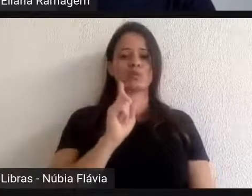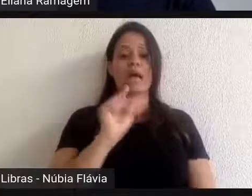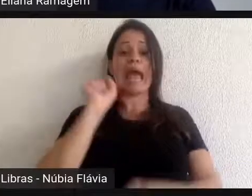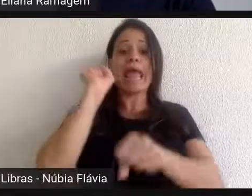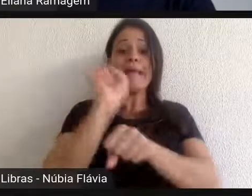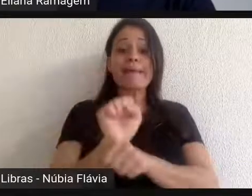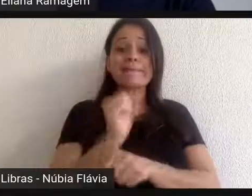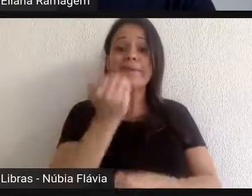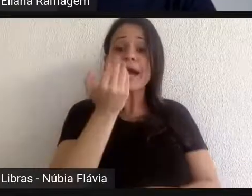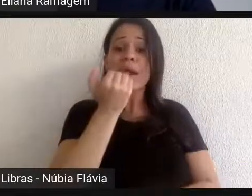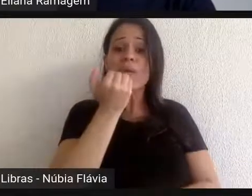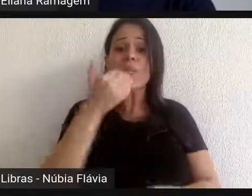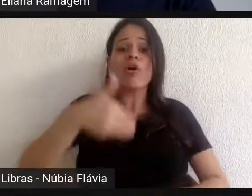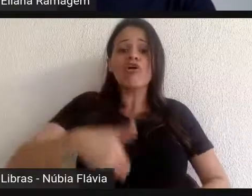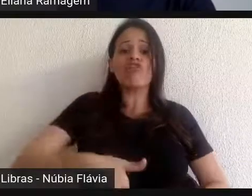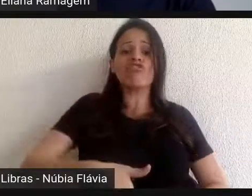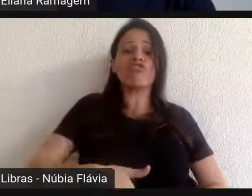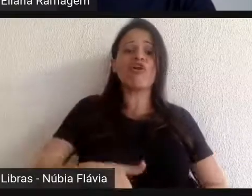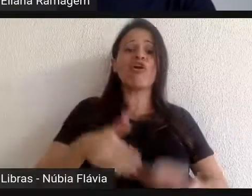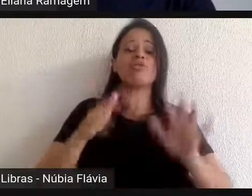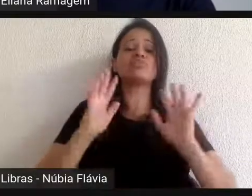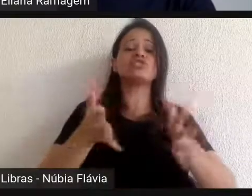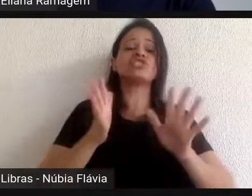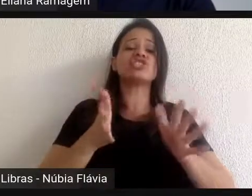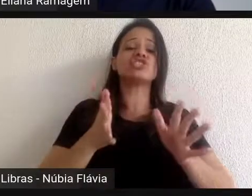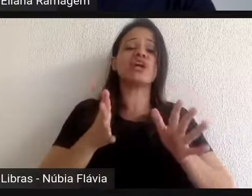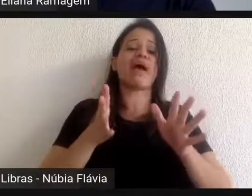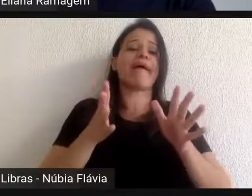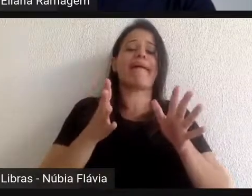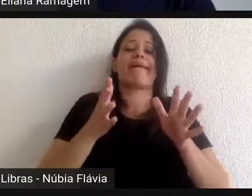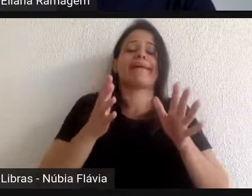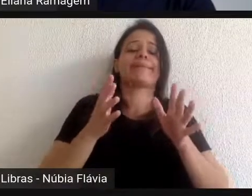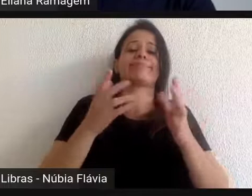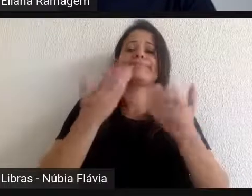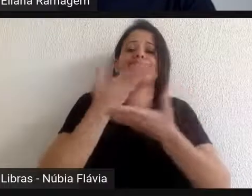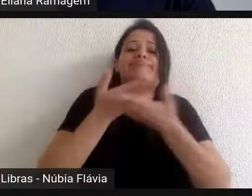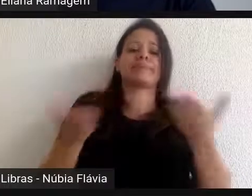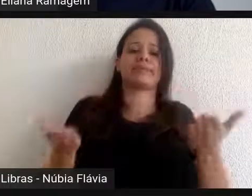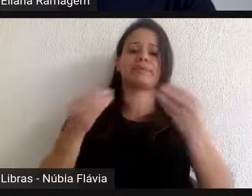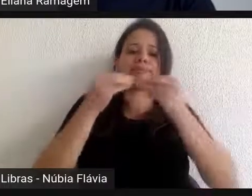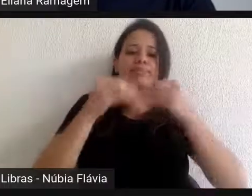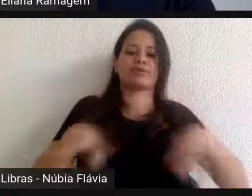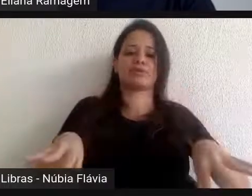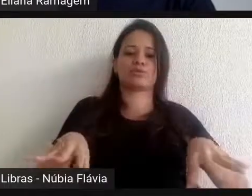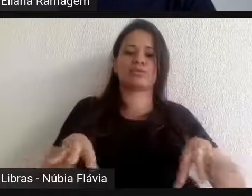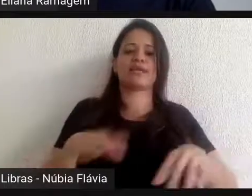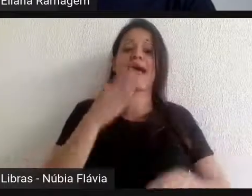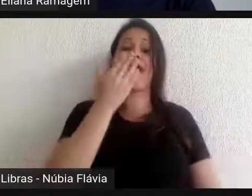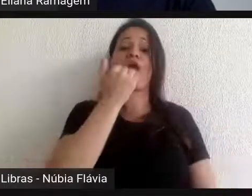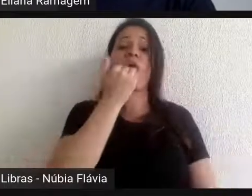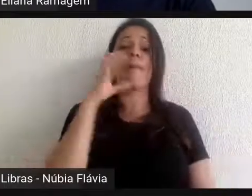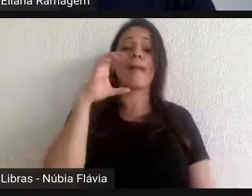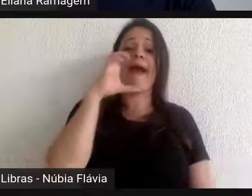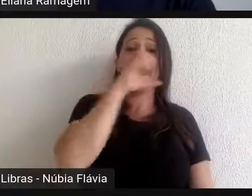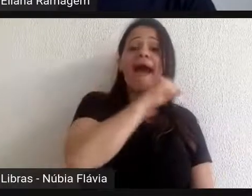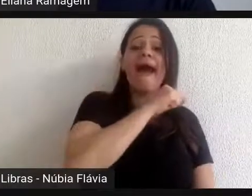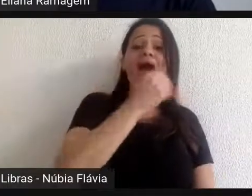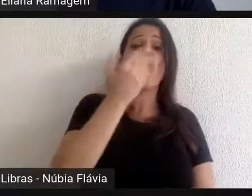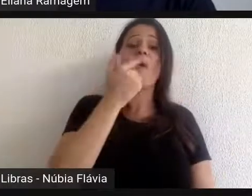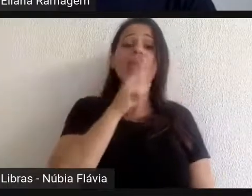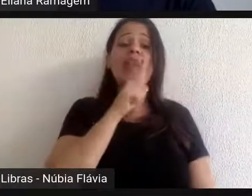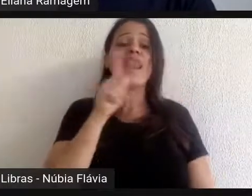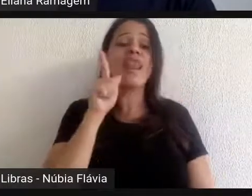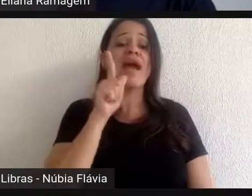para comer, a fome já tinha tomado conta, e aí qual que é a tendência? É você ir para uma refeição mais rápida, você preparar